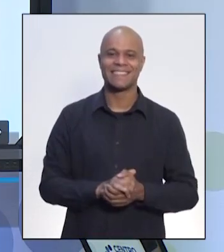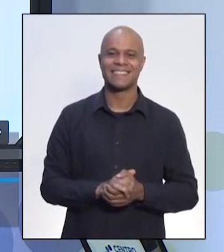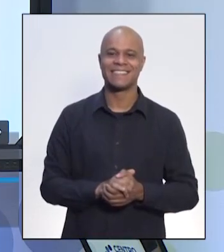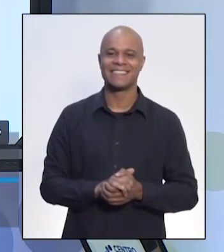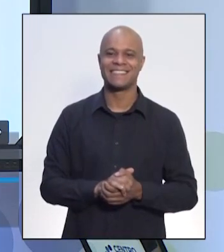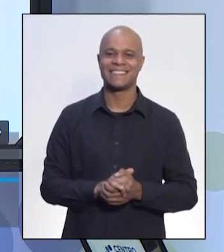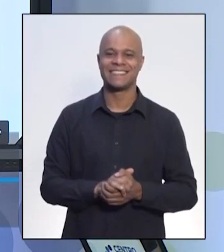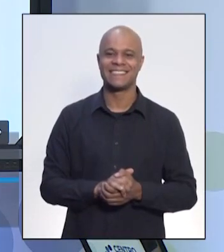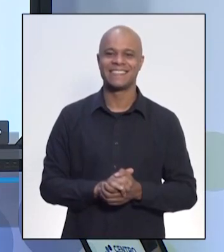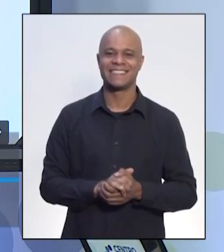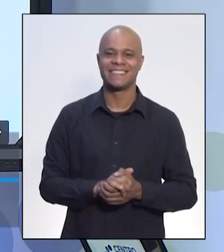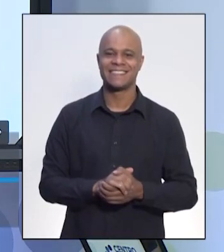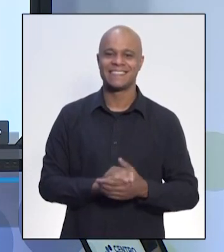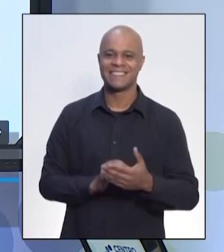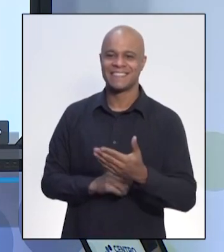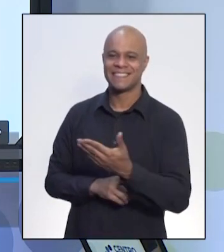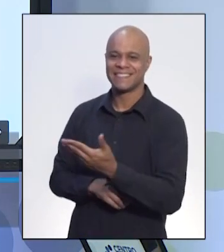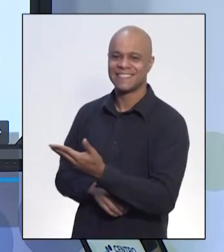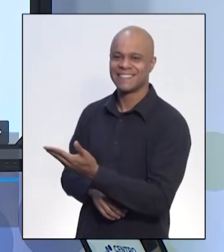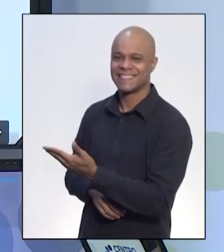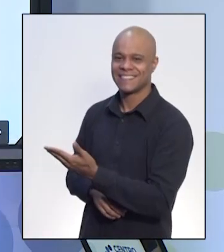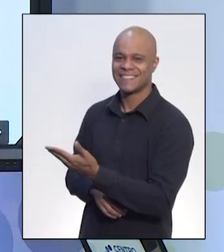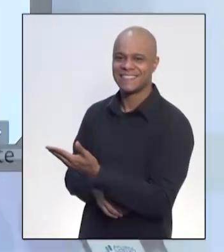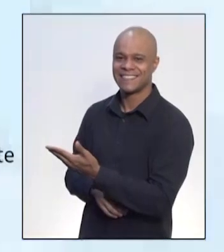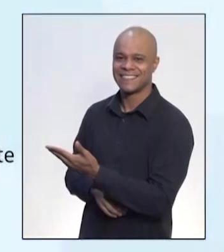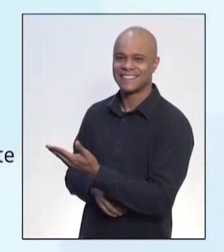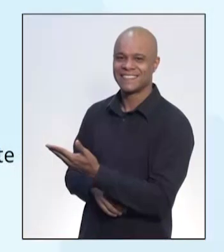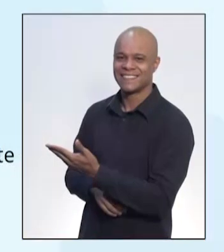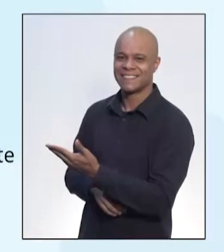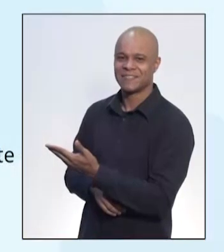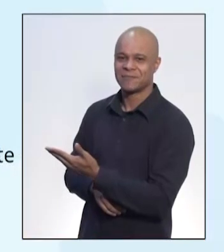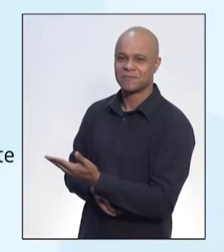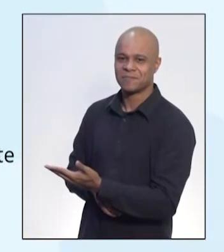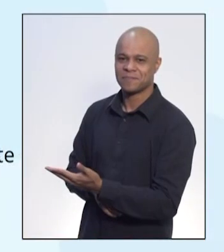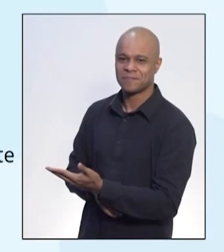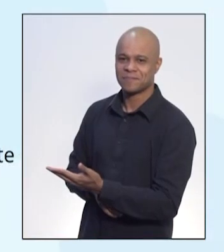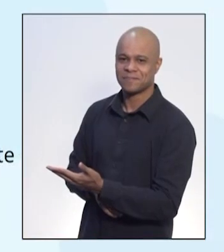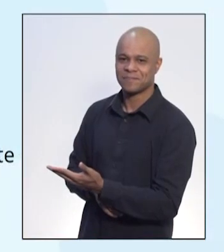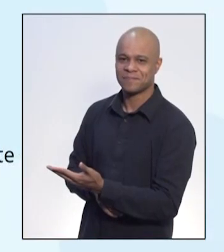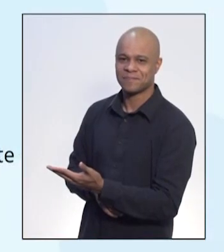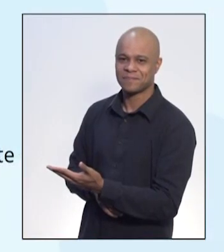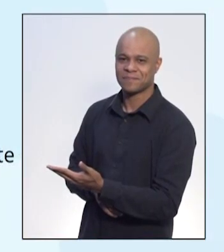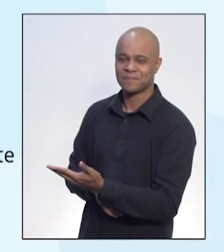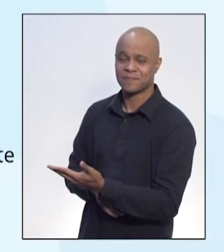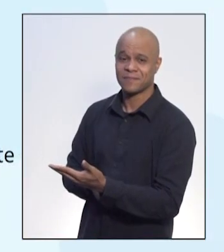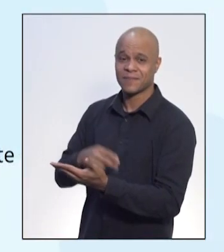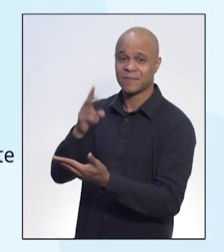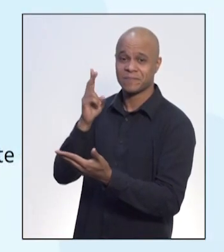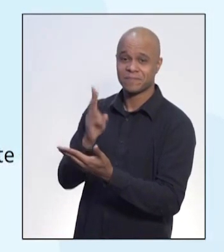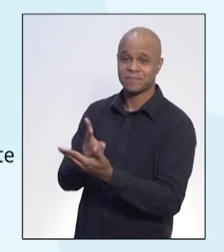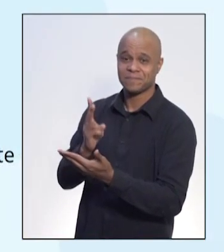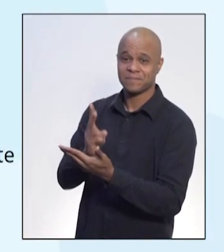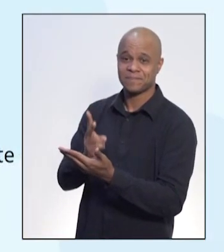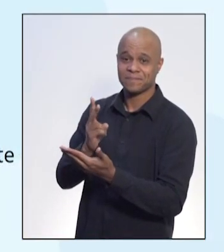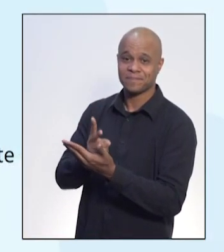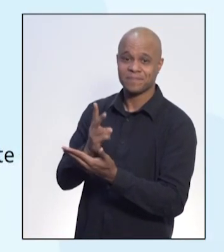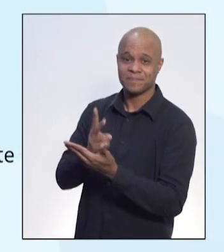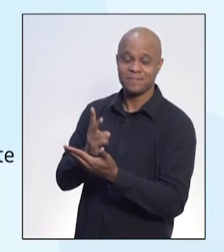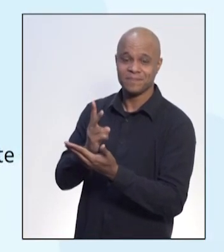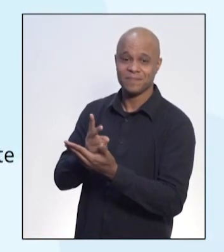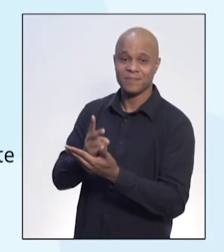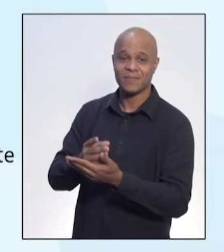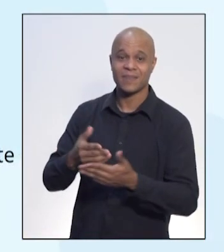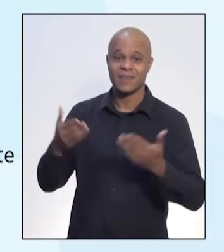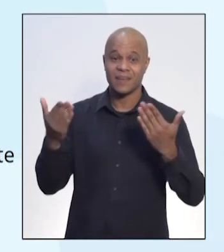pode passar. Aê. Muito bom, vamos lá? Então, é o mesmo enunciado, e aí ele fala o seguinte, que